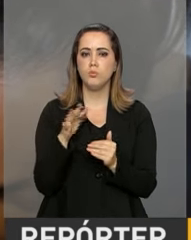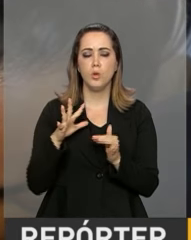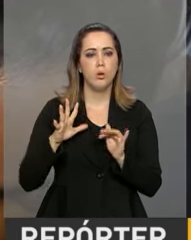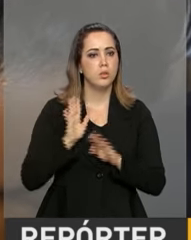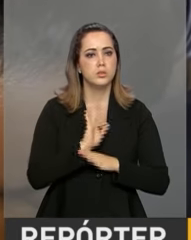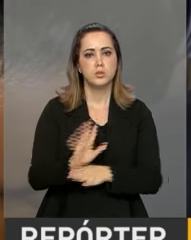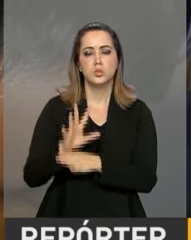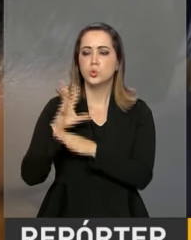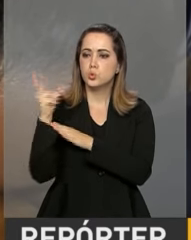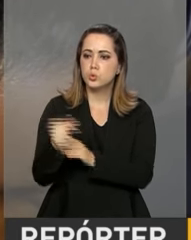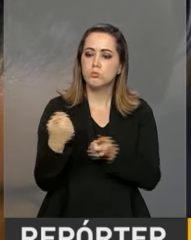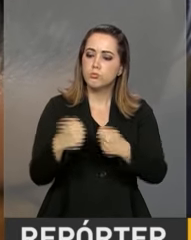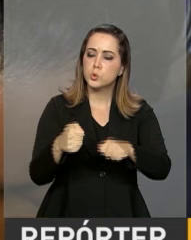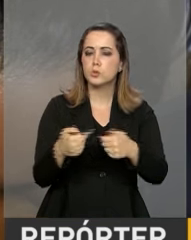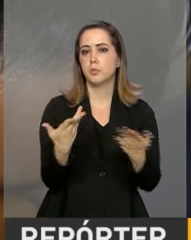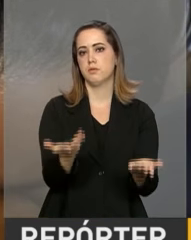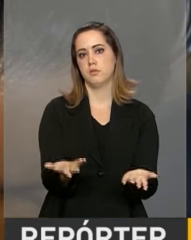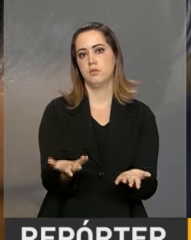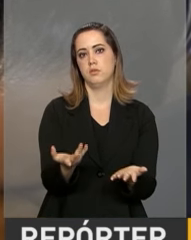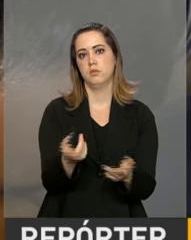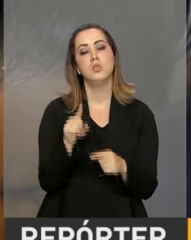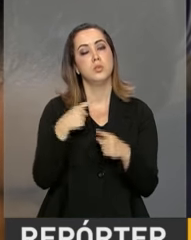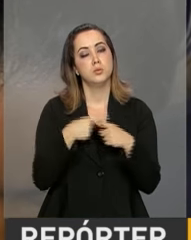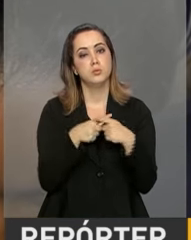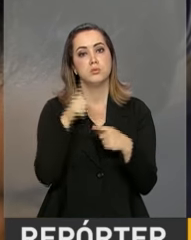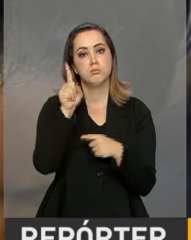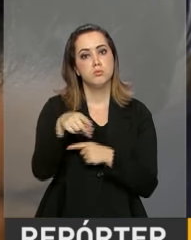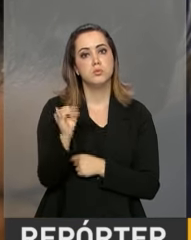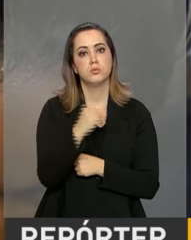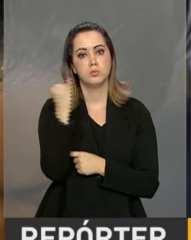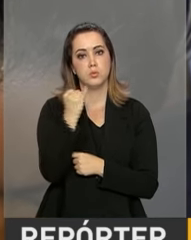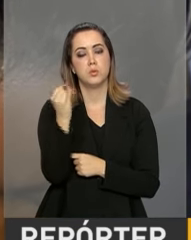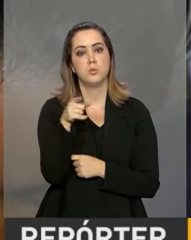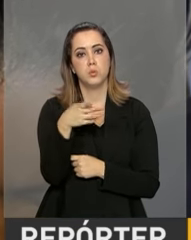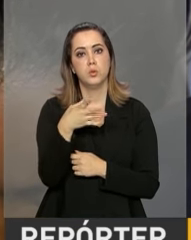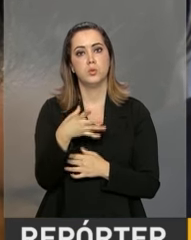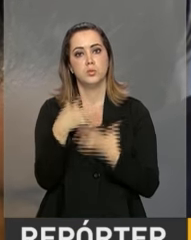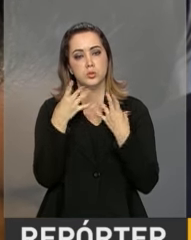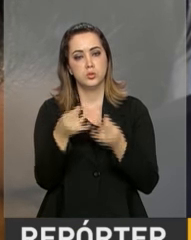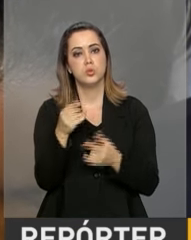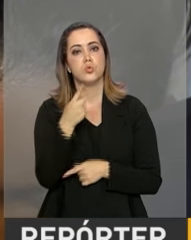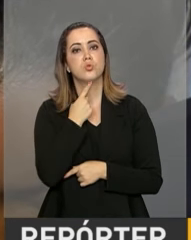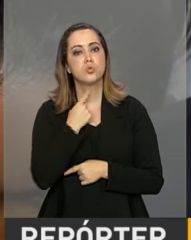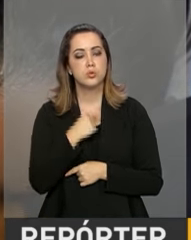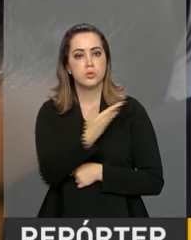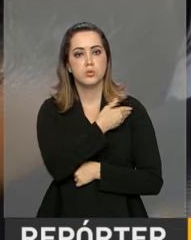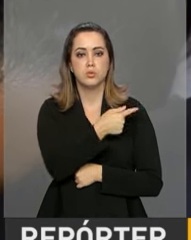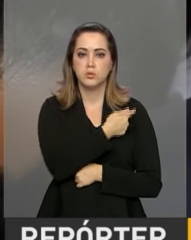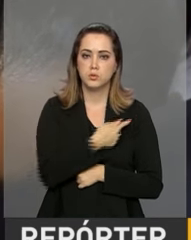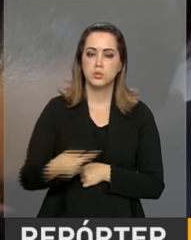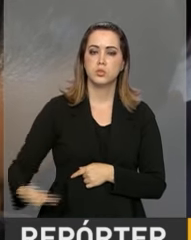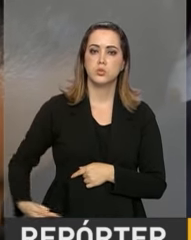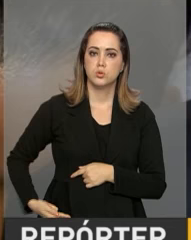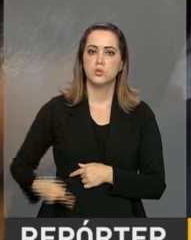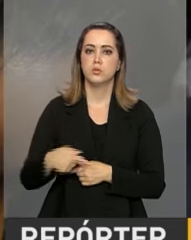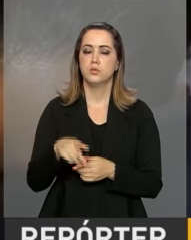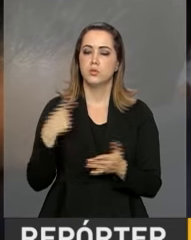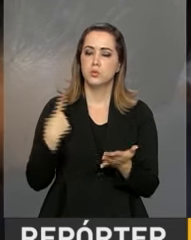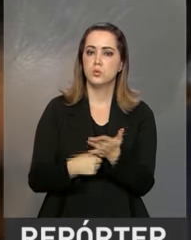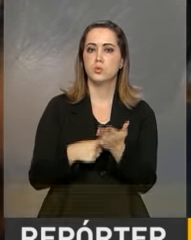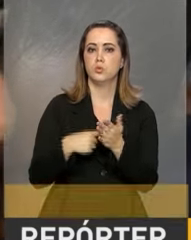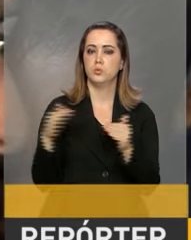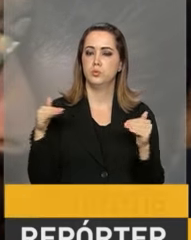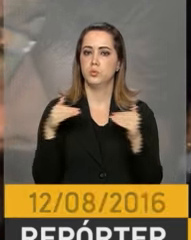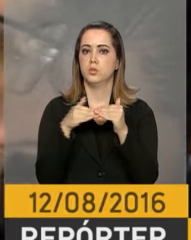todas as necessidades. Portanto, é de todo o interesse dos governadores cumprir os acordos e tenho certeza que vão fazer. Ministro, em relação ao cronograma